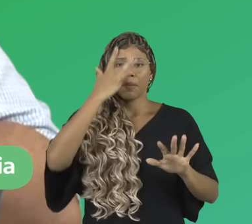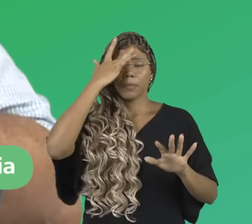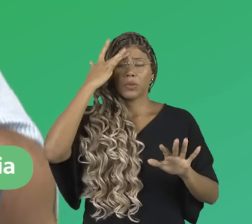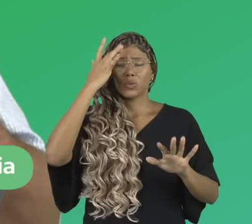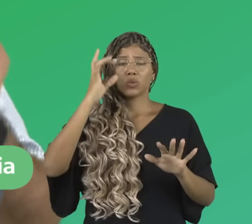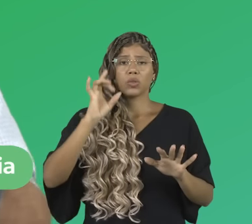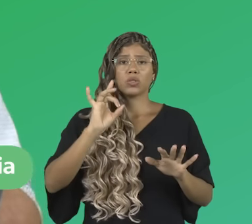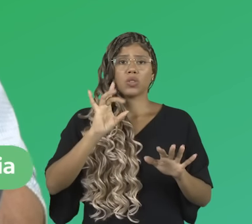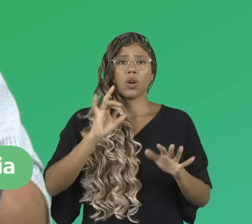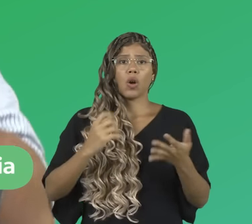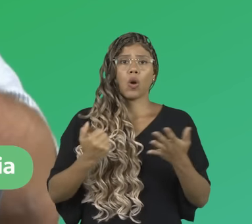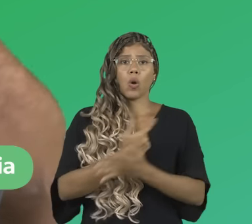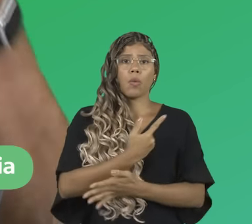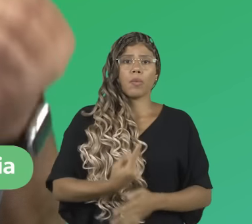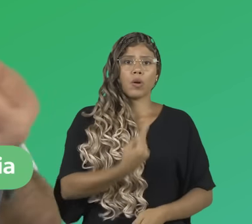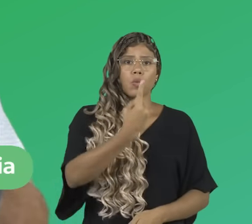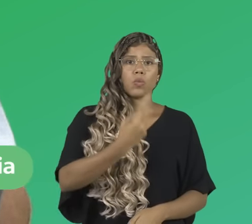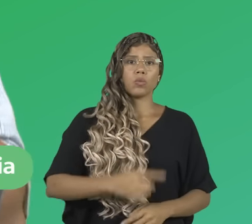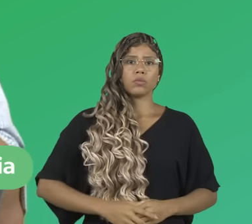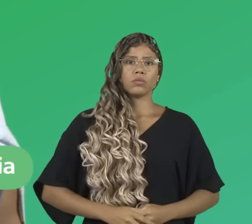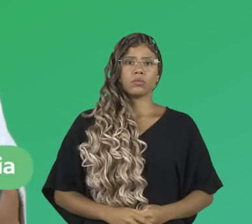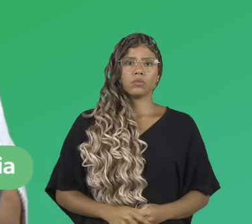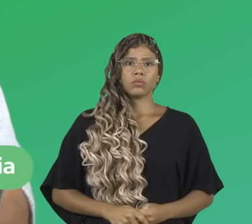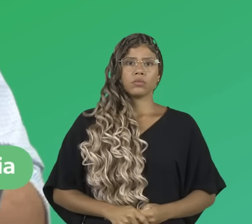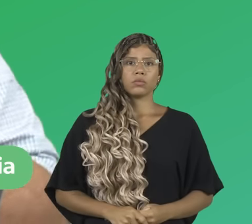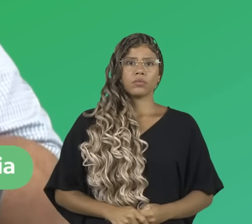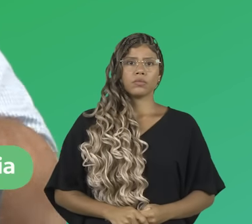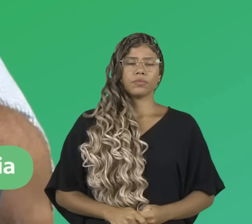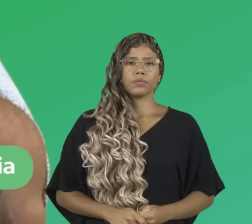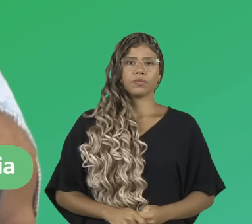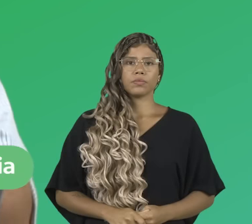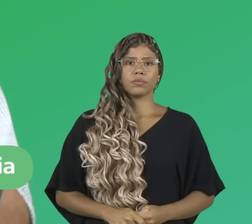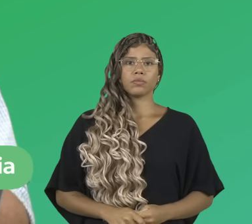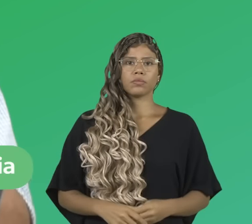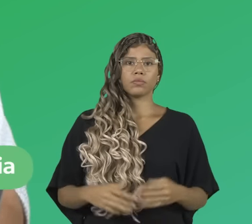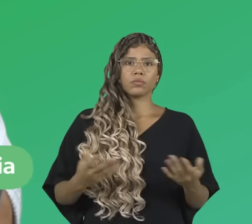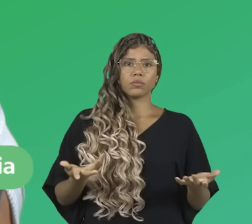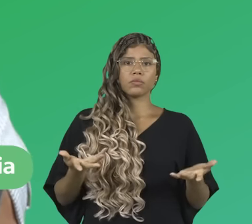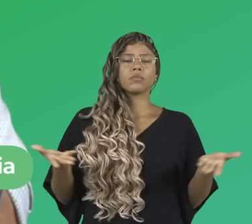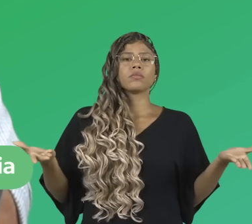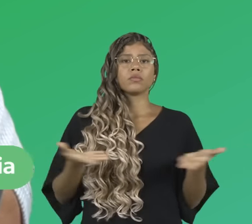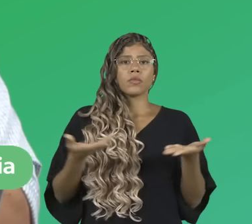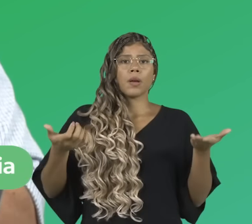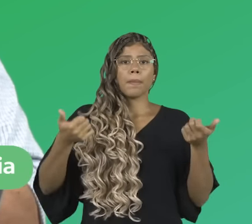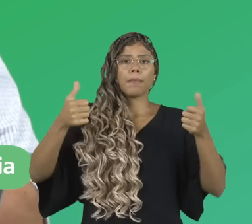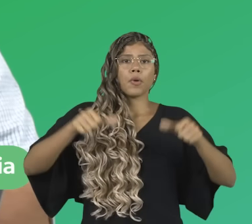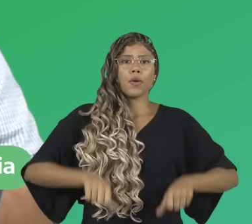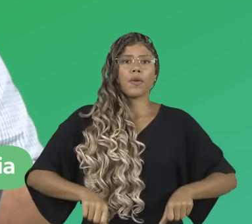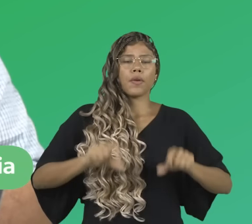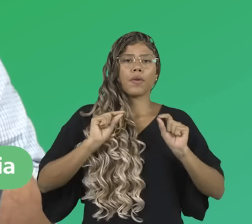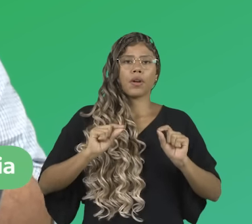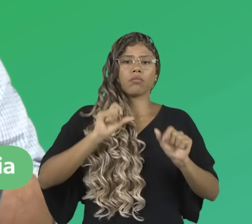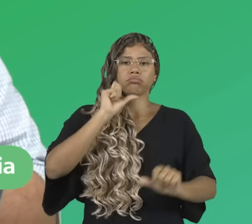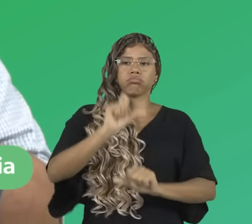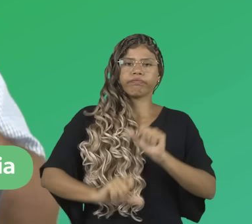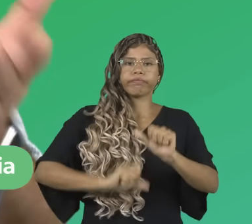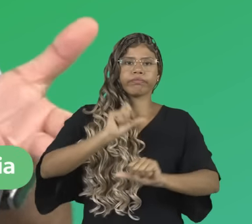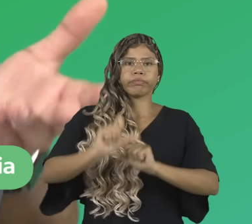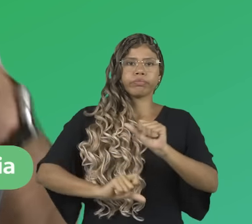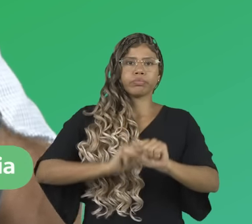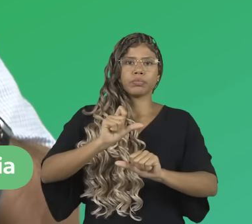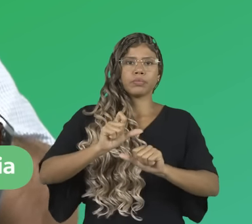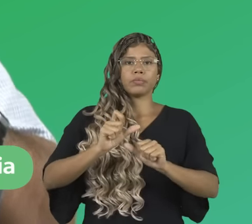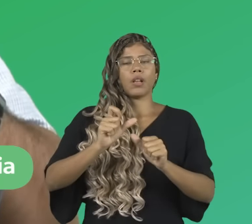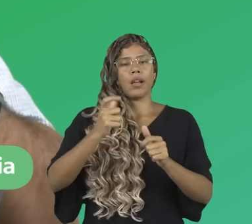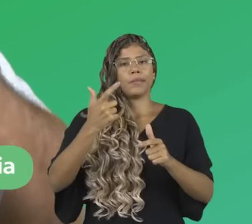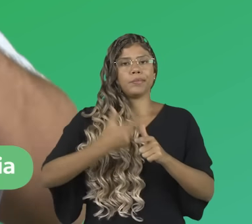de exploração do meio ainda mais acentuado, colaborando ainda mais com essa crise climática. E, como eu já mencionei,